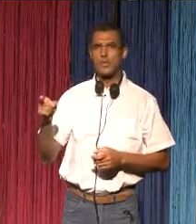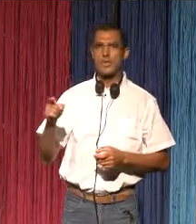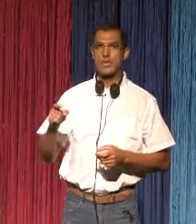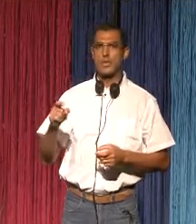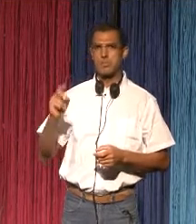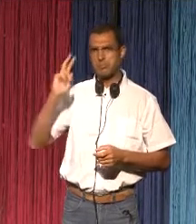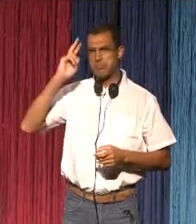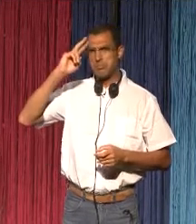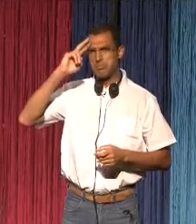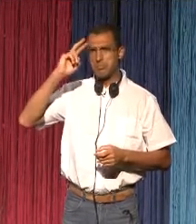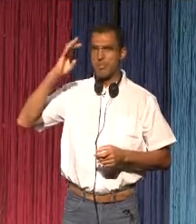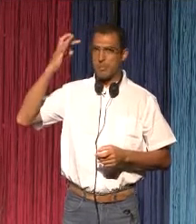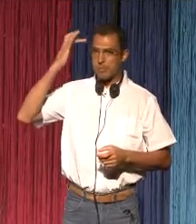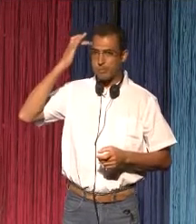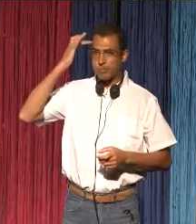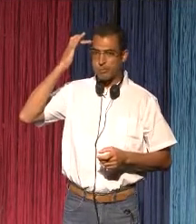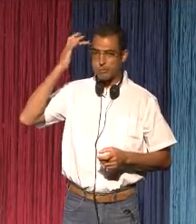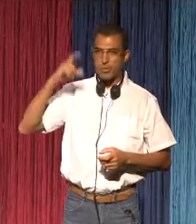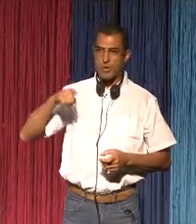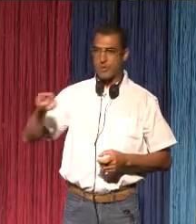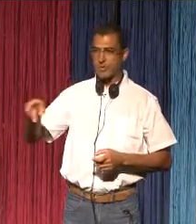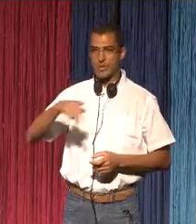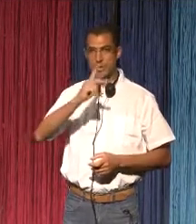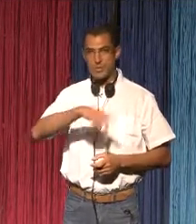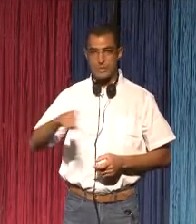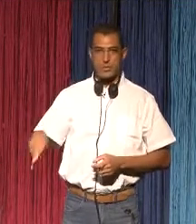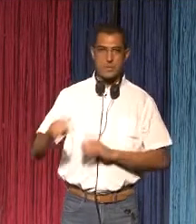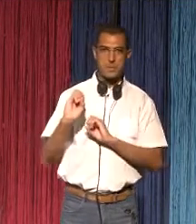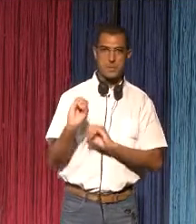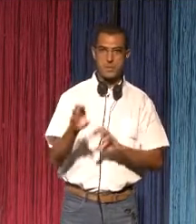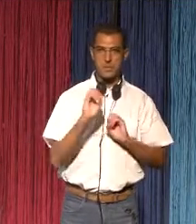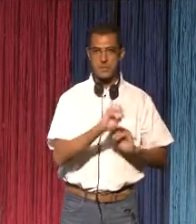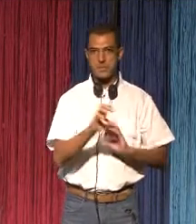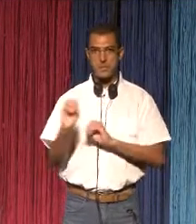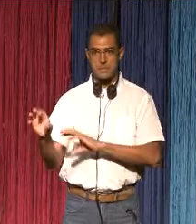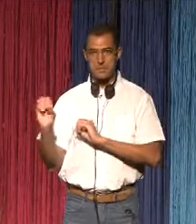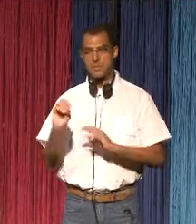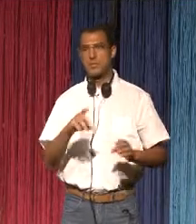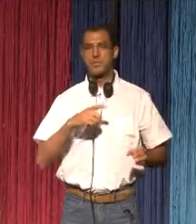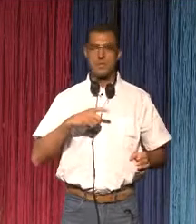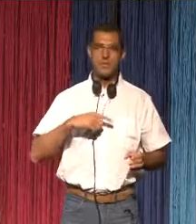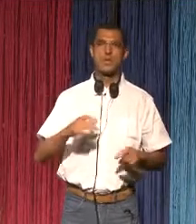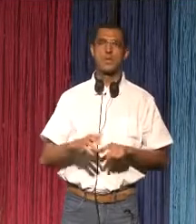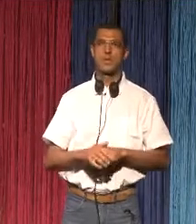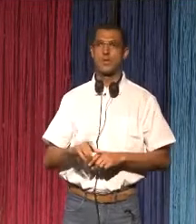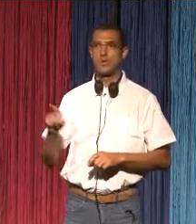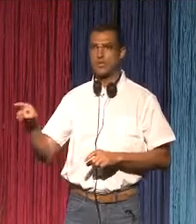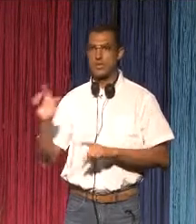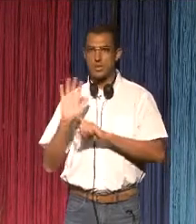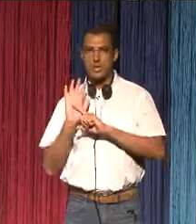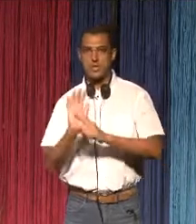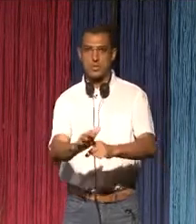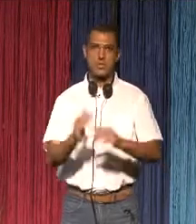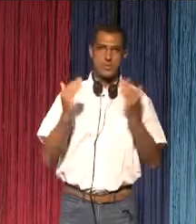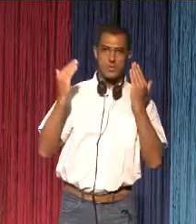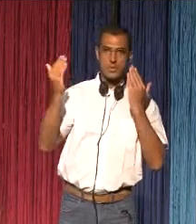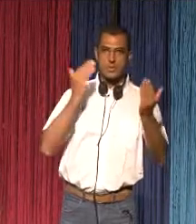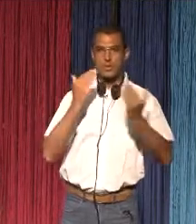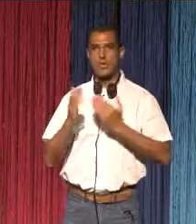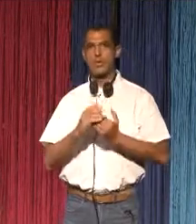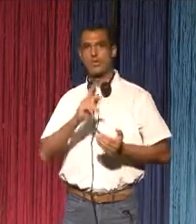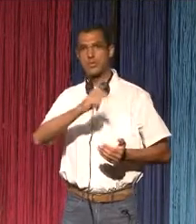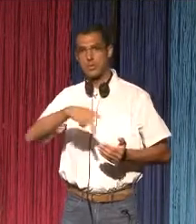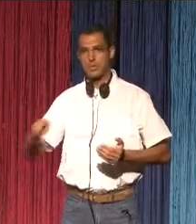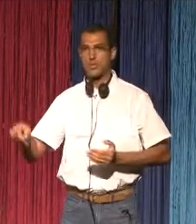tem formado muita gente, a gente não para de ouvir, sejam professores ou educadores sociais, psicólogos formados por